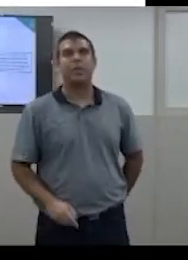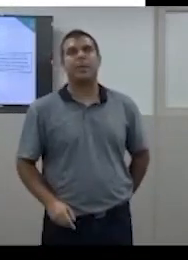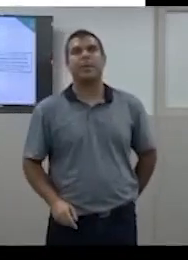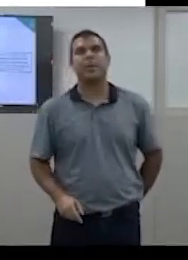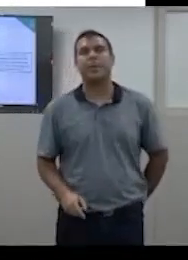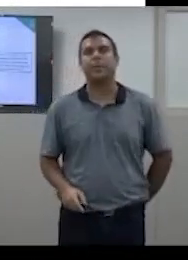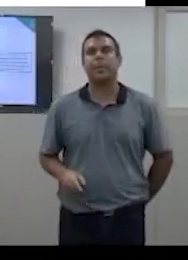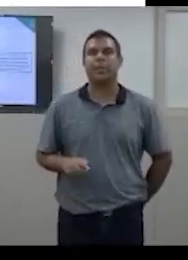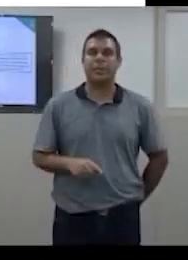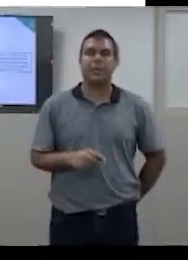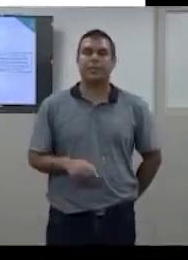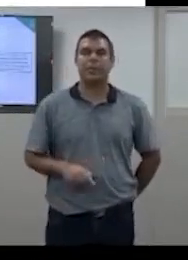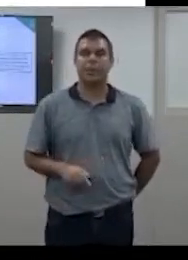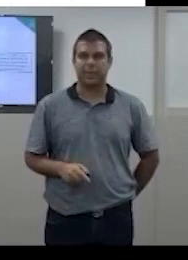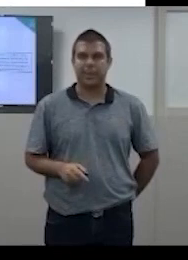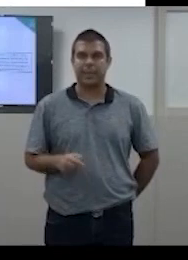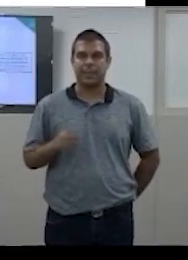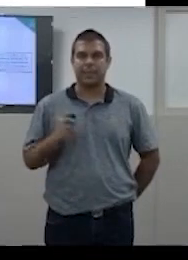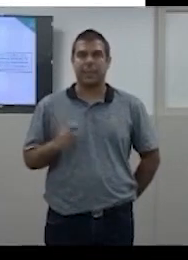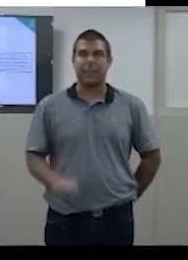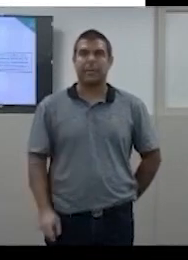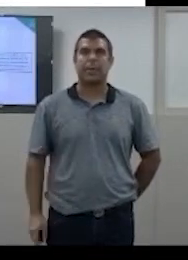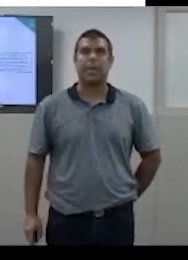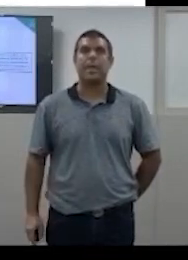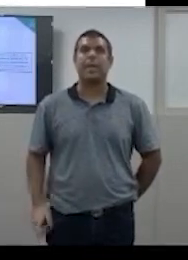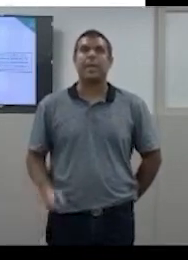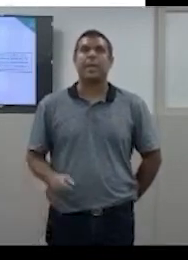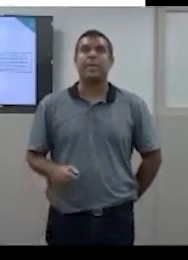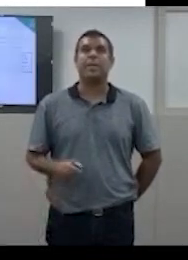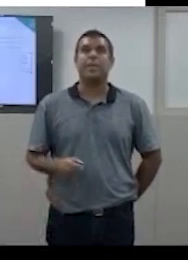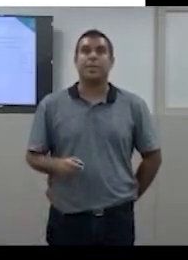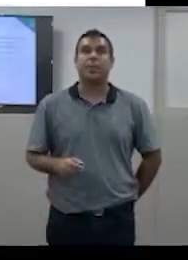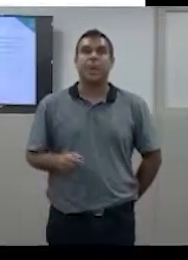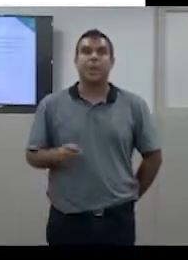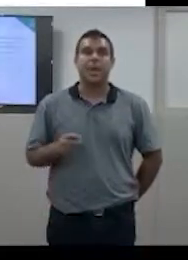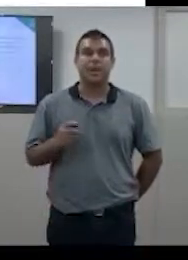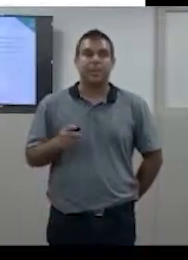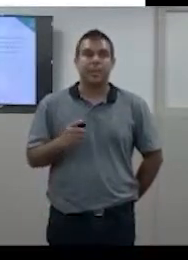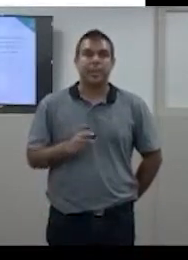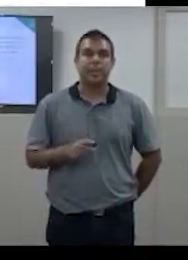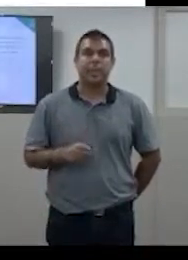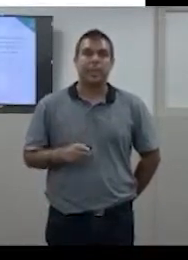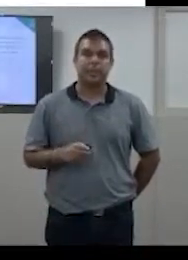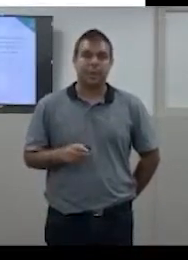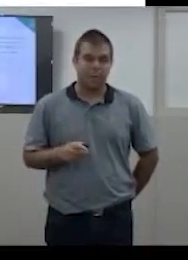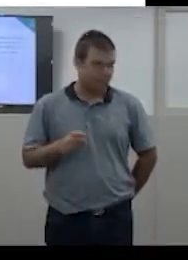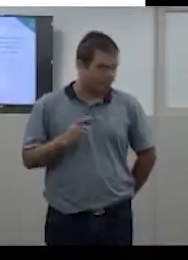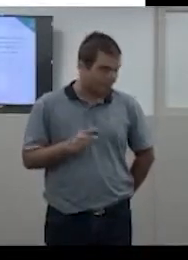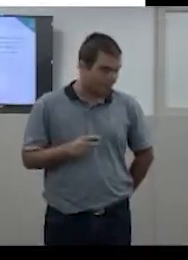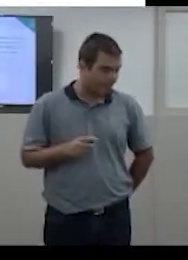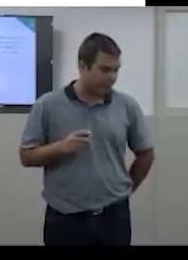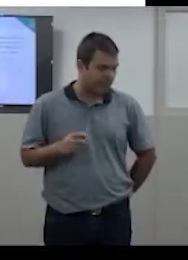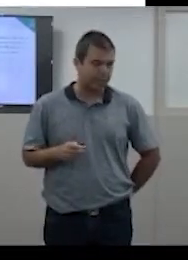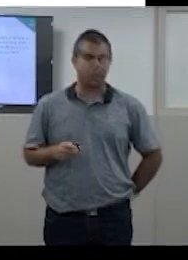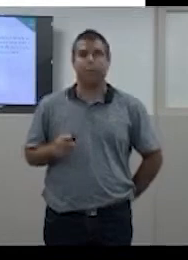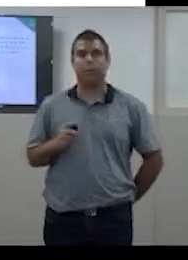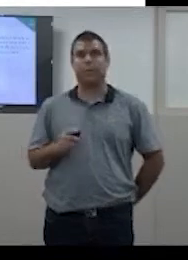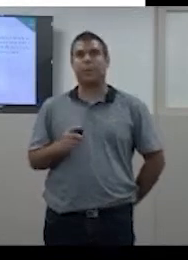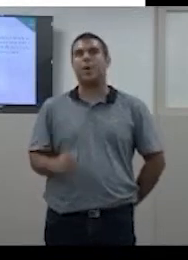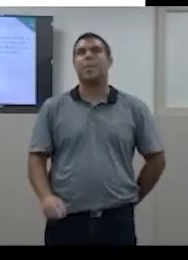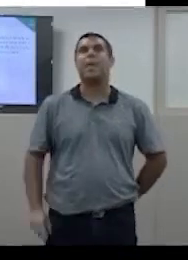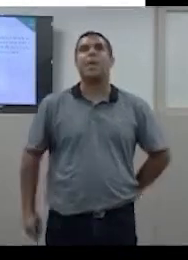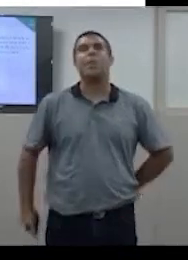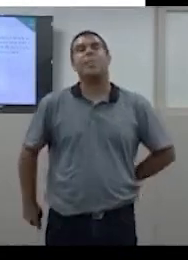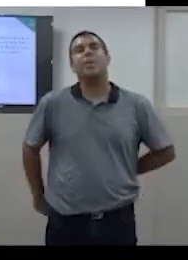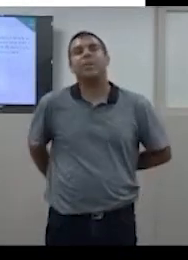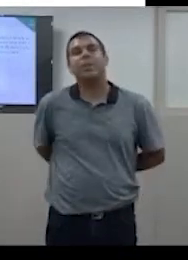certo? Então a gente acaba trabalhando dentro desses componentes ali, ok? Então assim, Vamos analisar ali, pessoal, até fazendo uma questão com